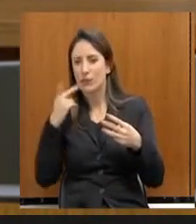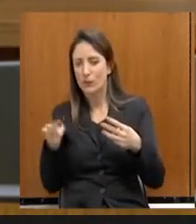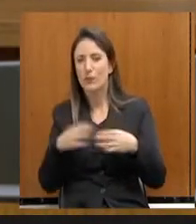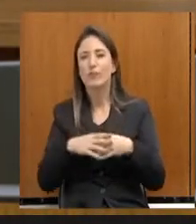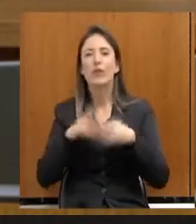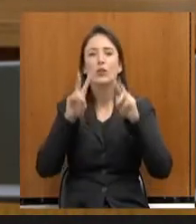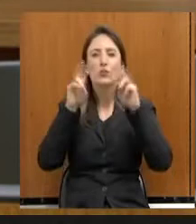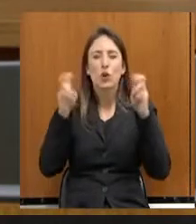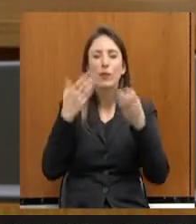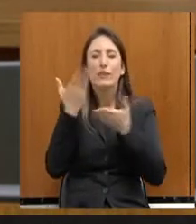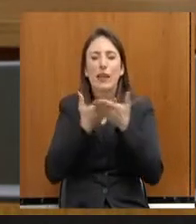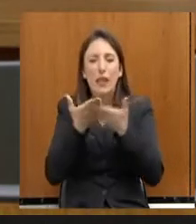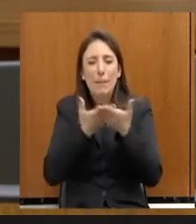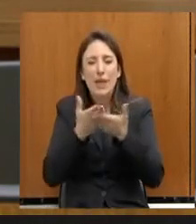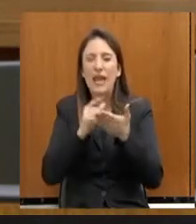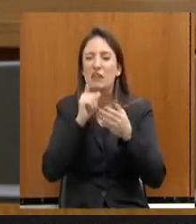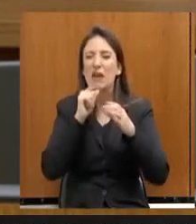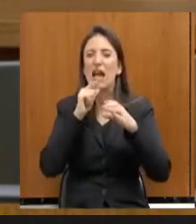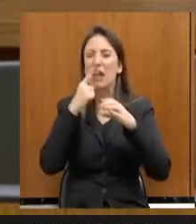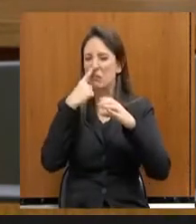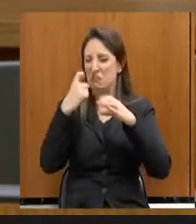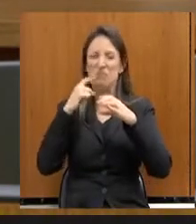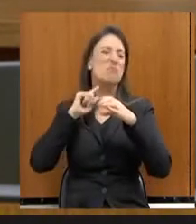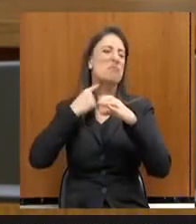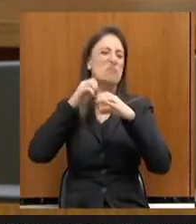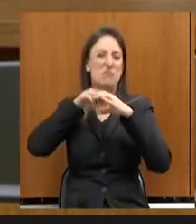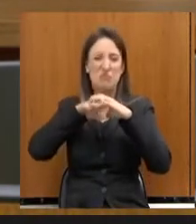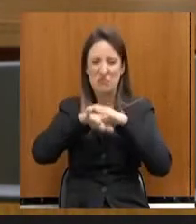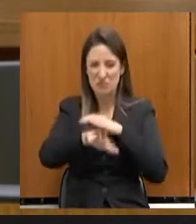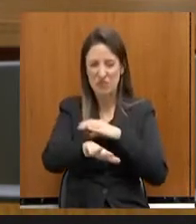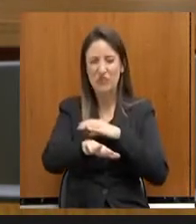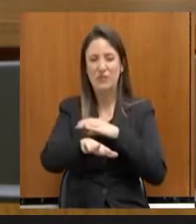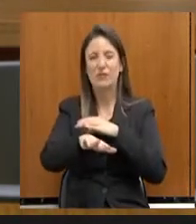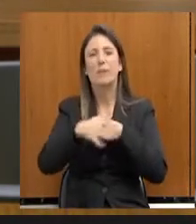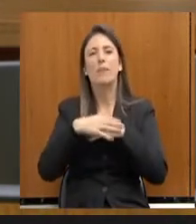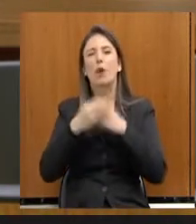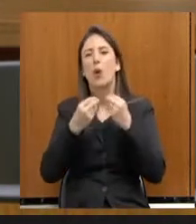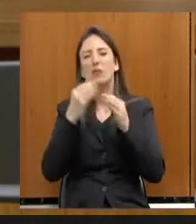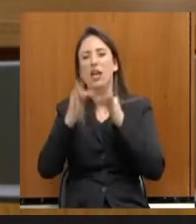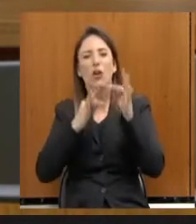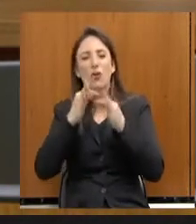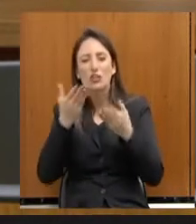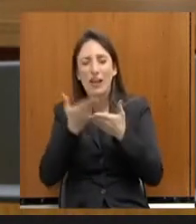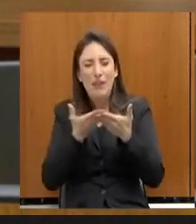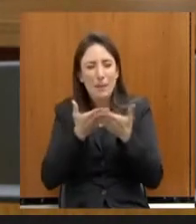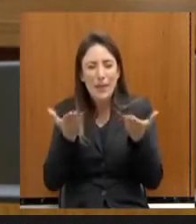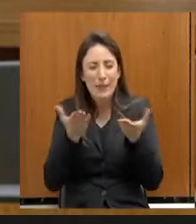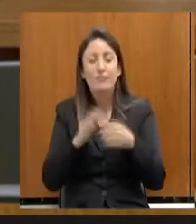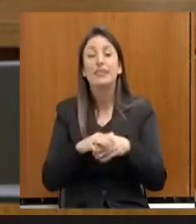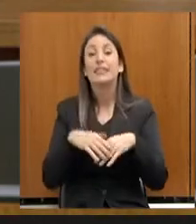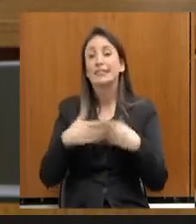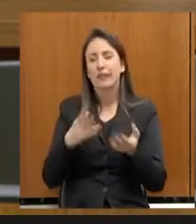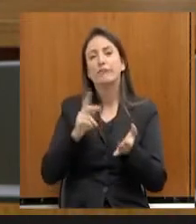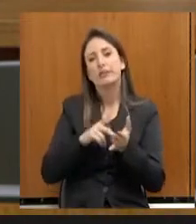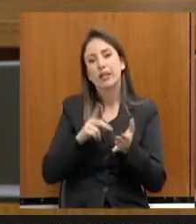apropriadas ao tratamento de esgoto É de fato hoje a nossa equipe tem é estudado isso especialmente em parceria